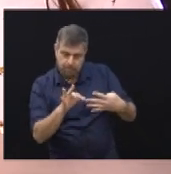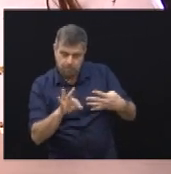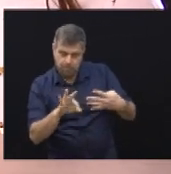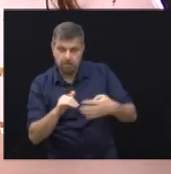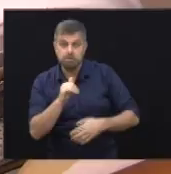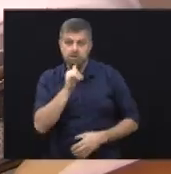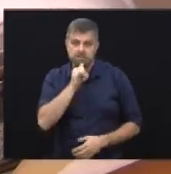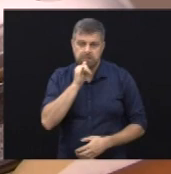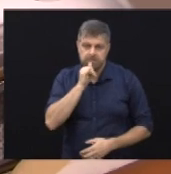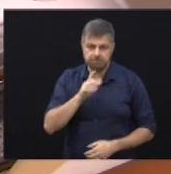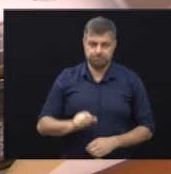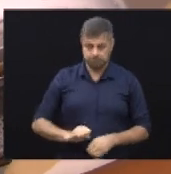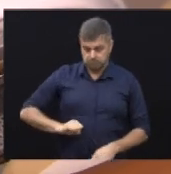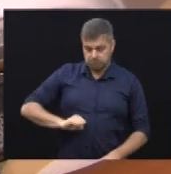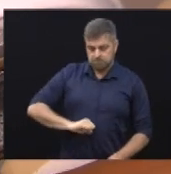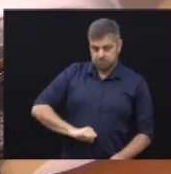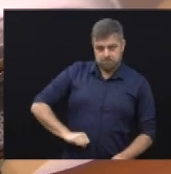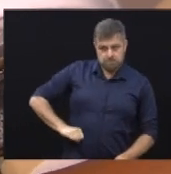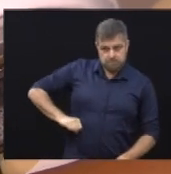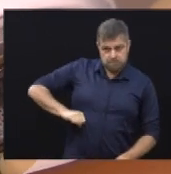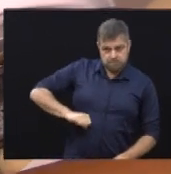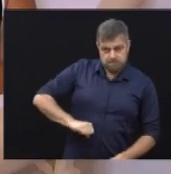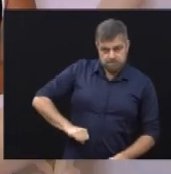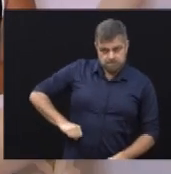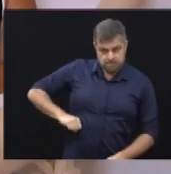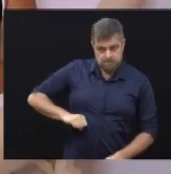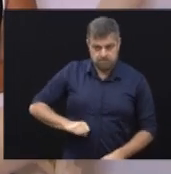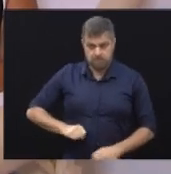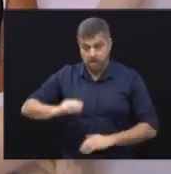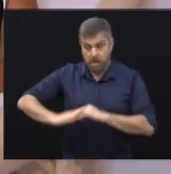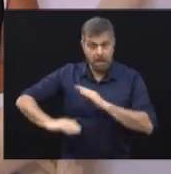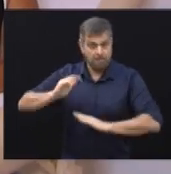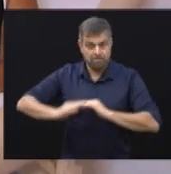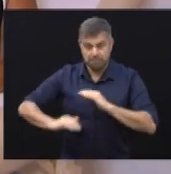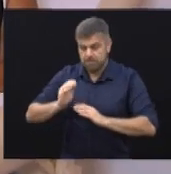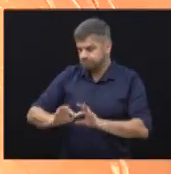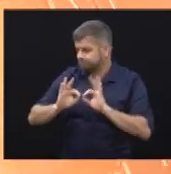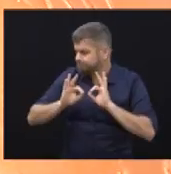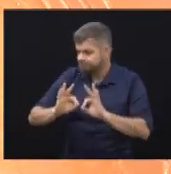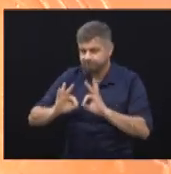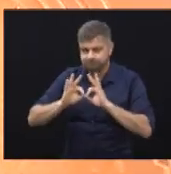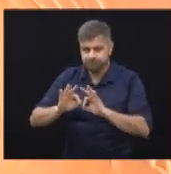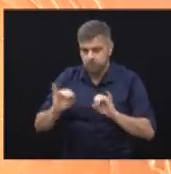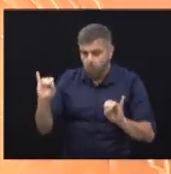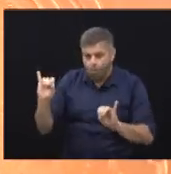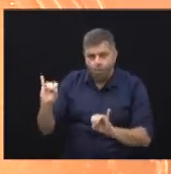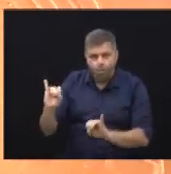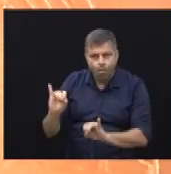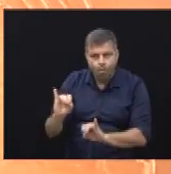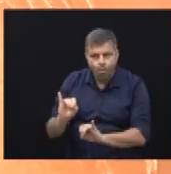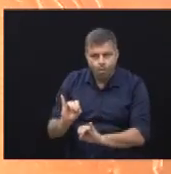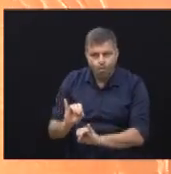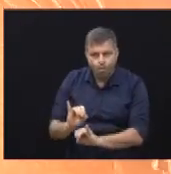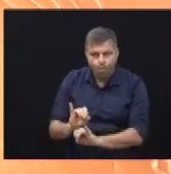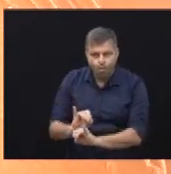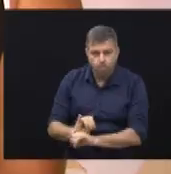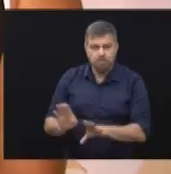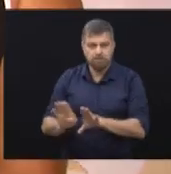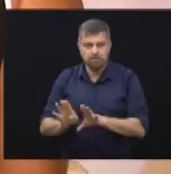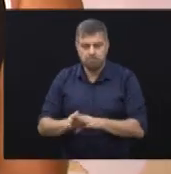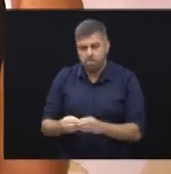protocolo padrão. Eu vou dar o exemplo da radiofrequência. A radiofrequência é um tratamento excelente para redução de